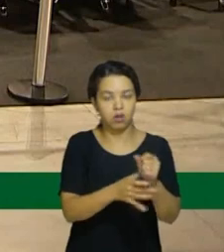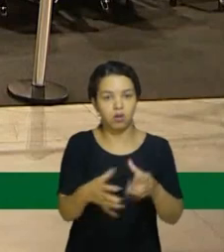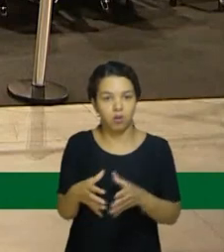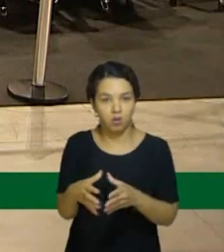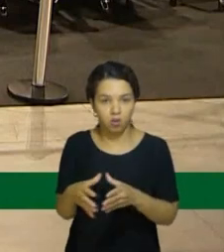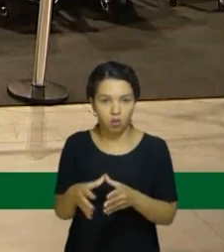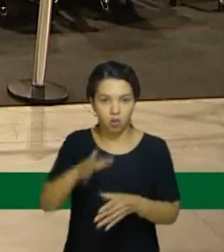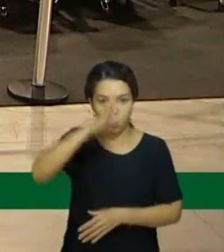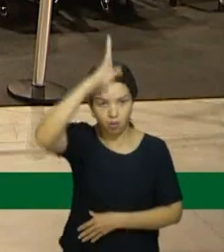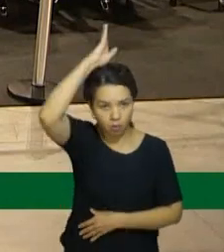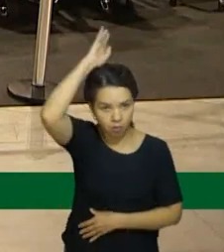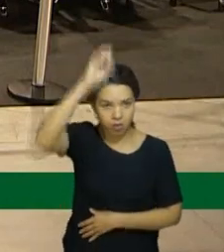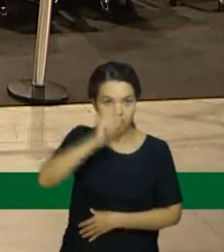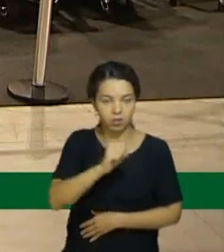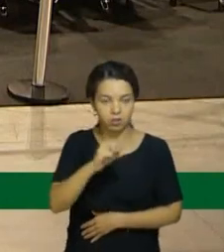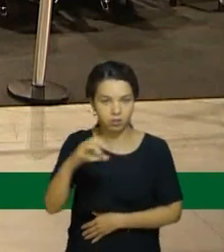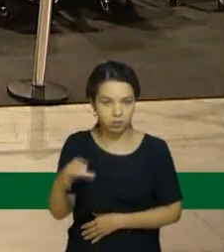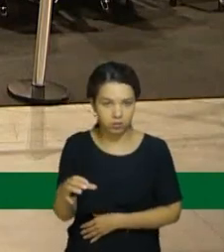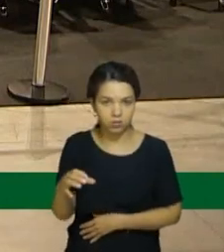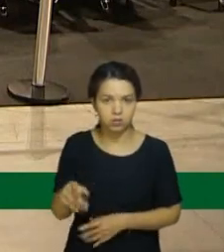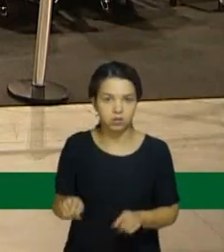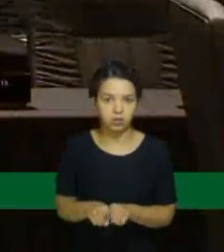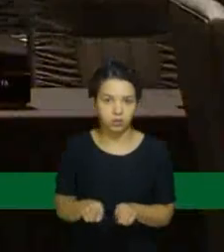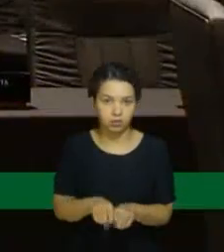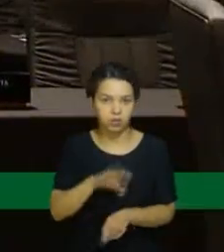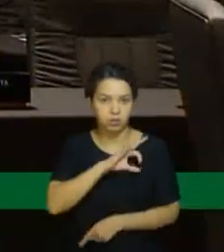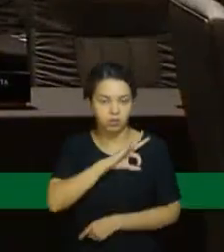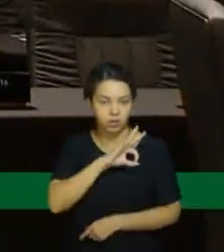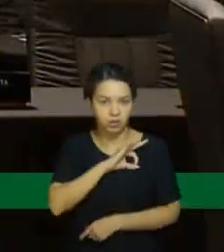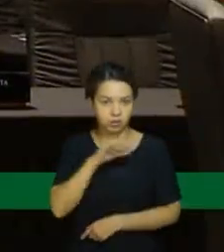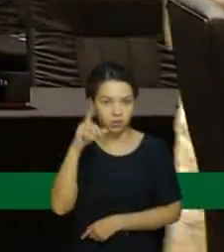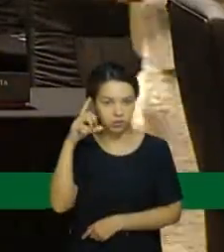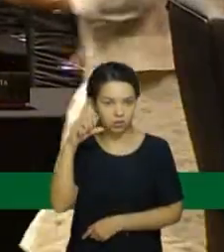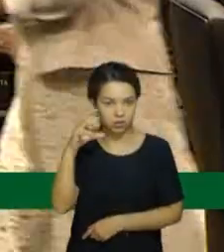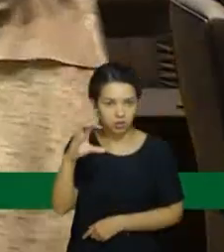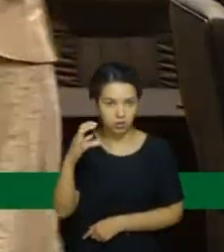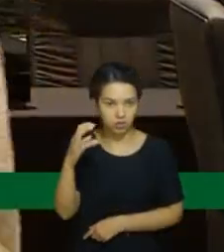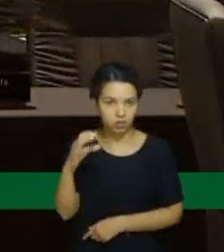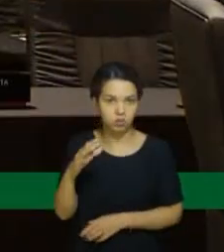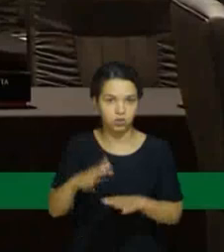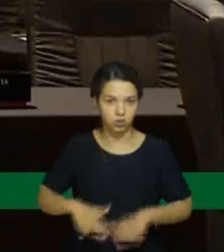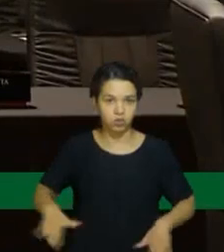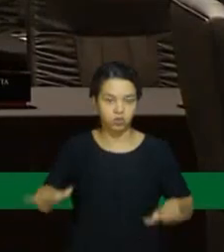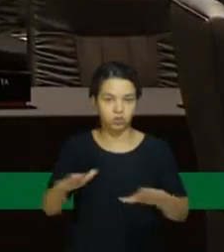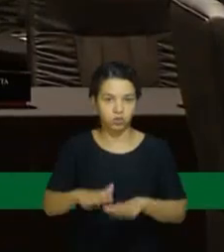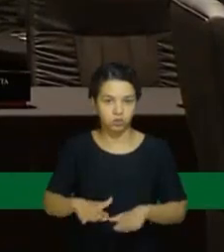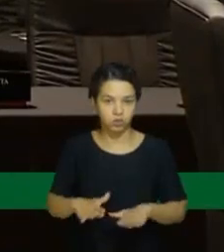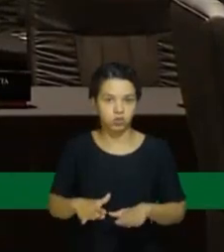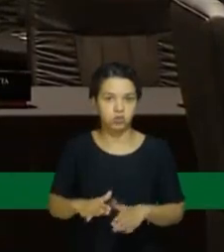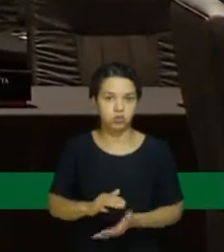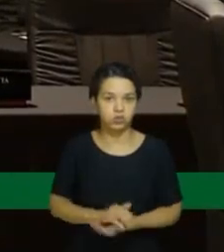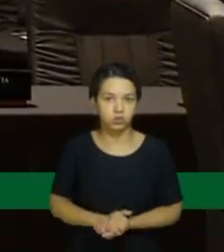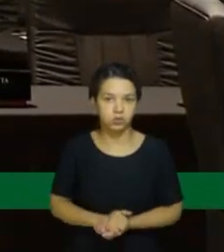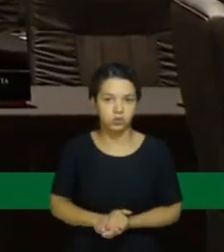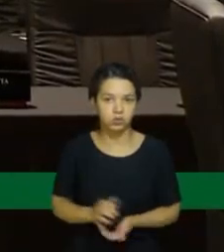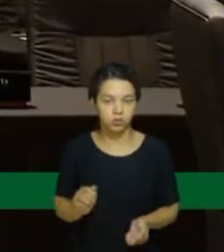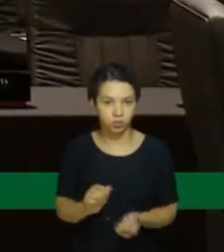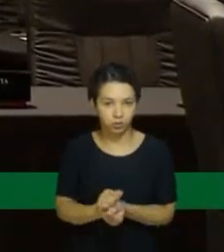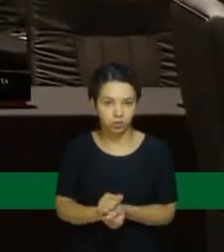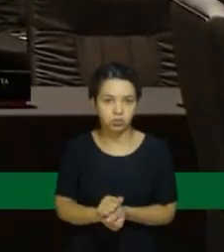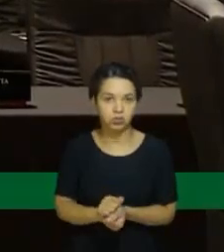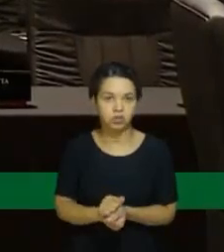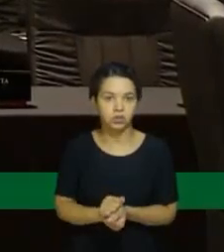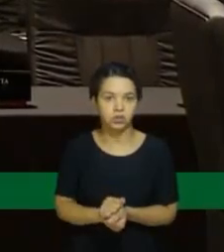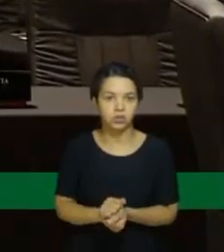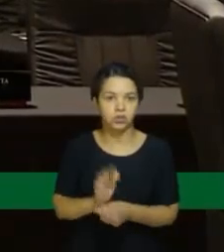bombeiro de Santa Catarina a polícia científica eh todos que estão também hermanados nessa solidariedade